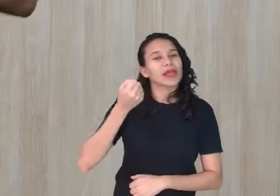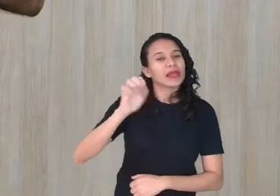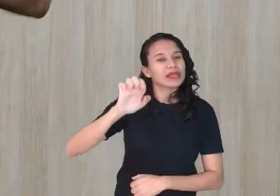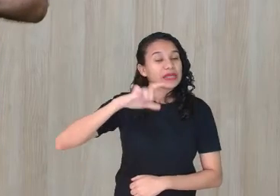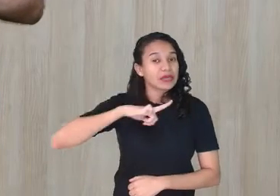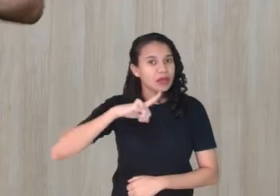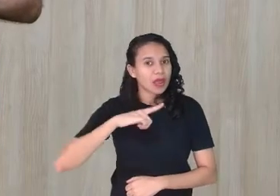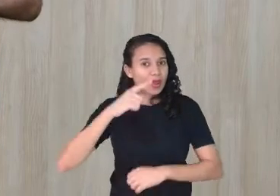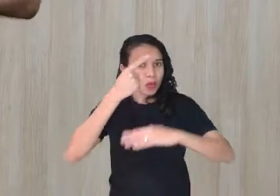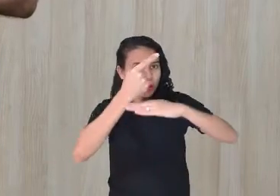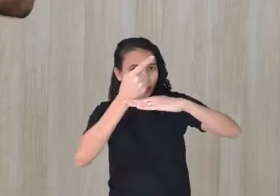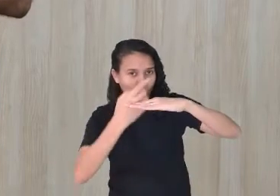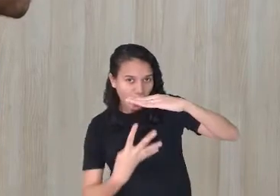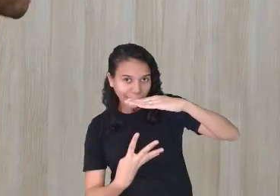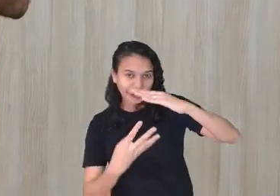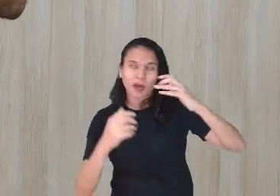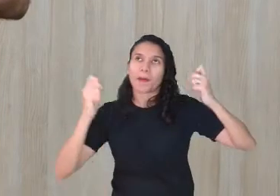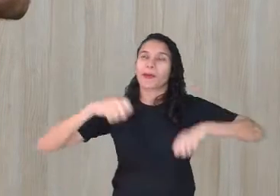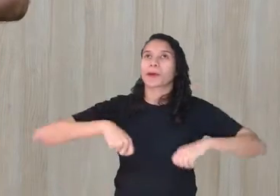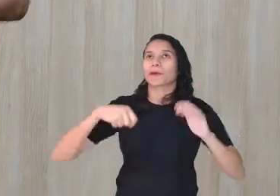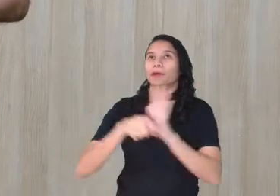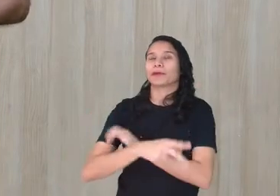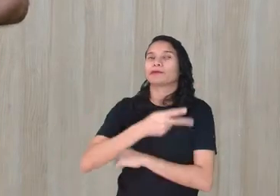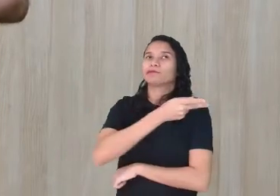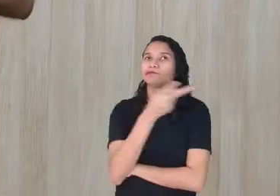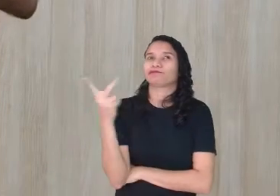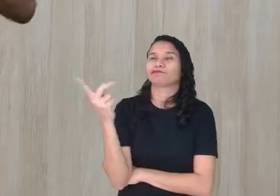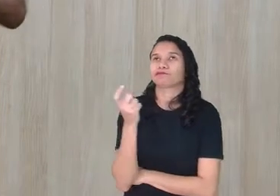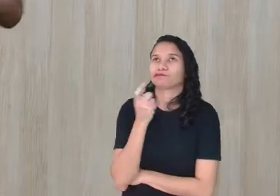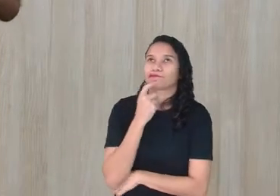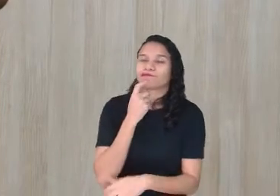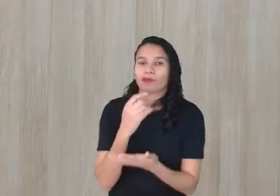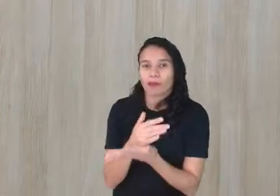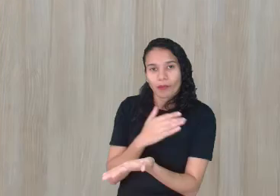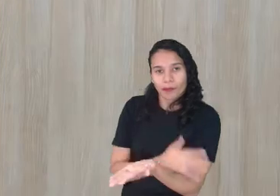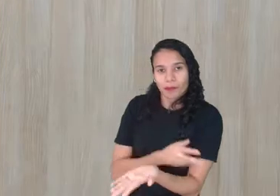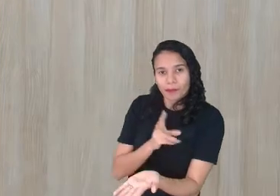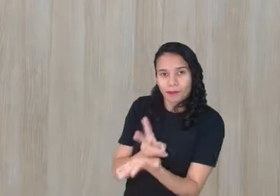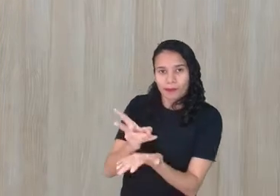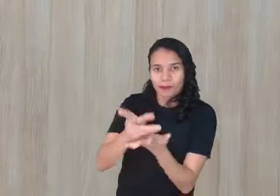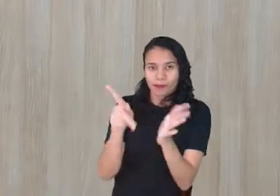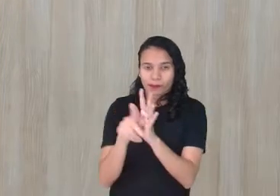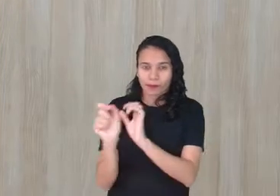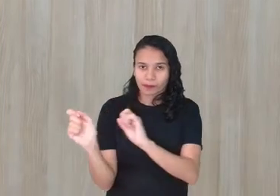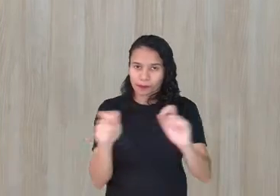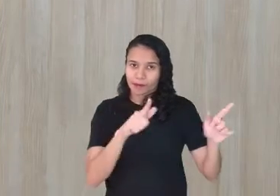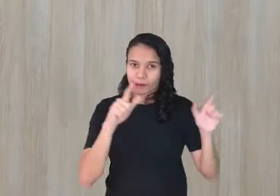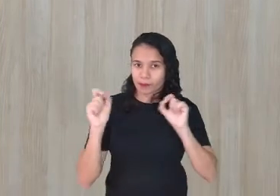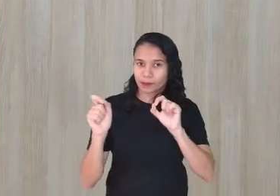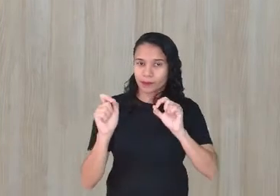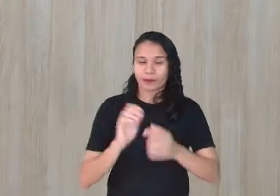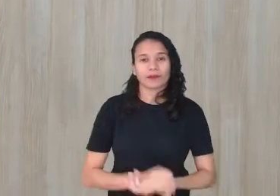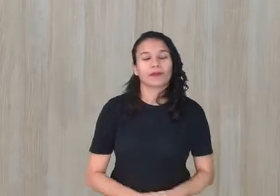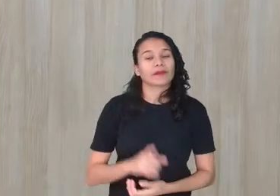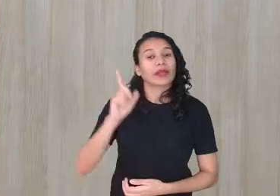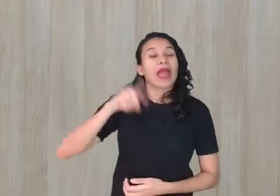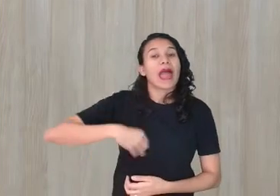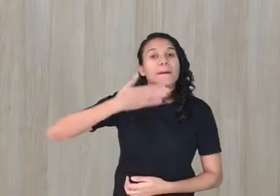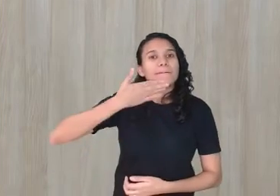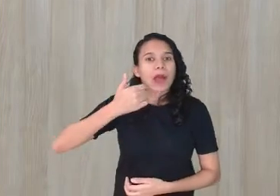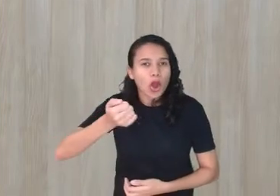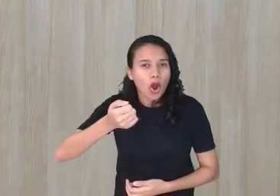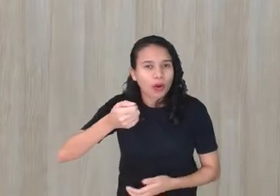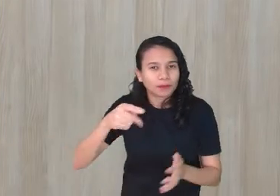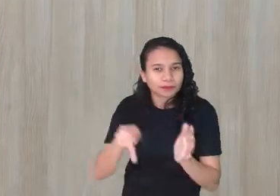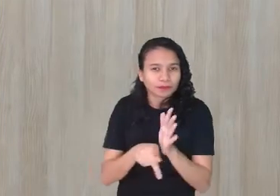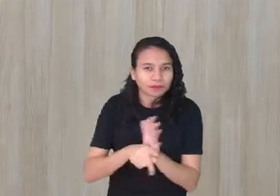tenho 1/4, eu podia fazer uma pergunta aqui a vocês, antes de dar seguimento aí no slide. É melhor